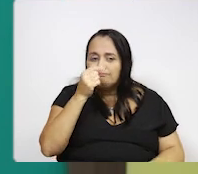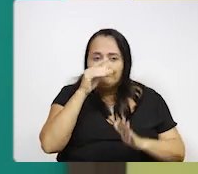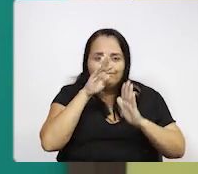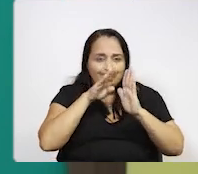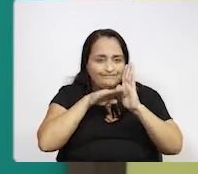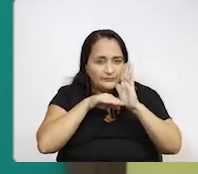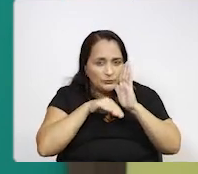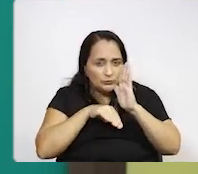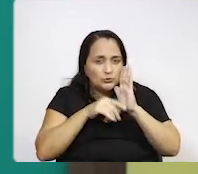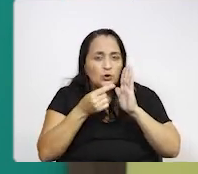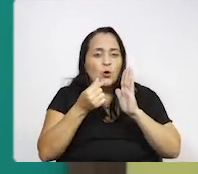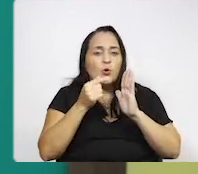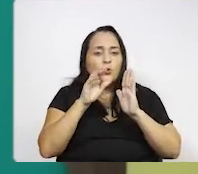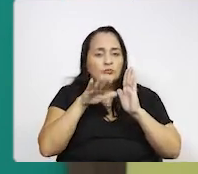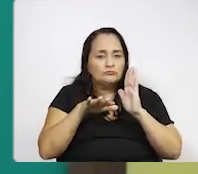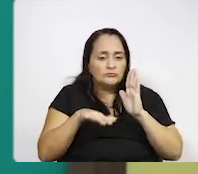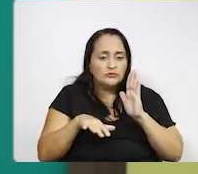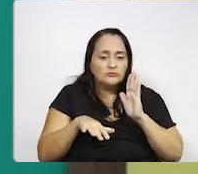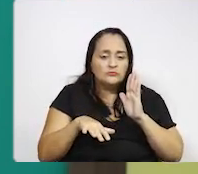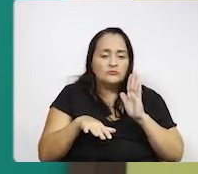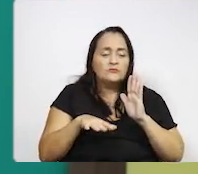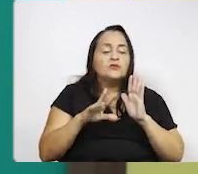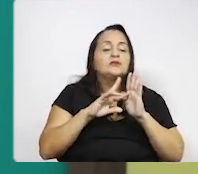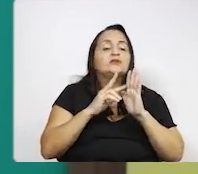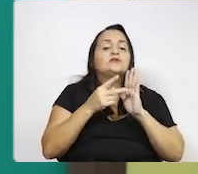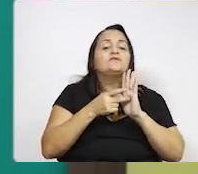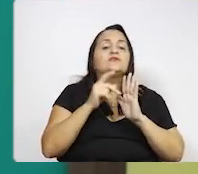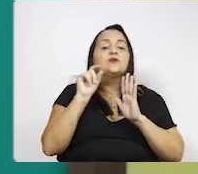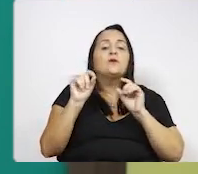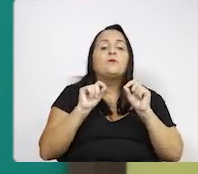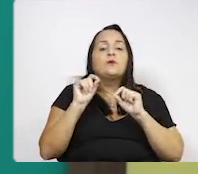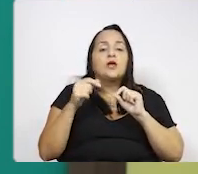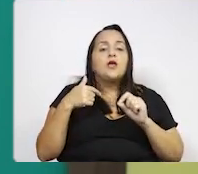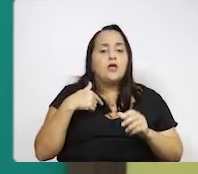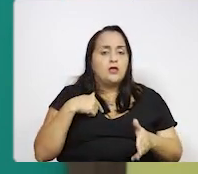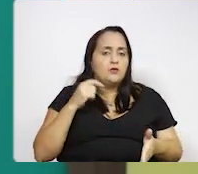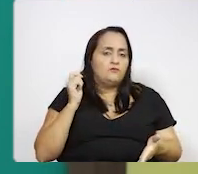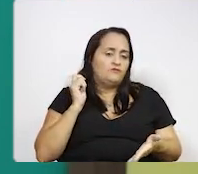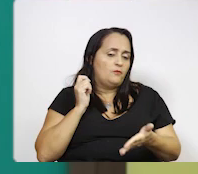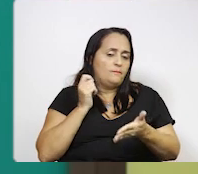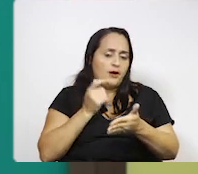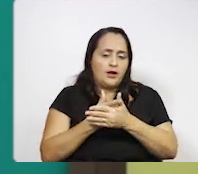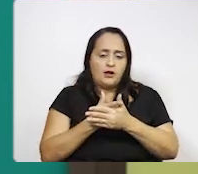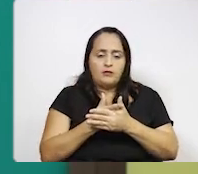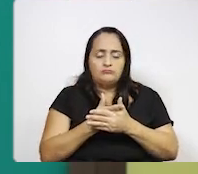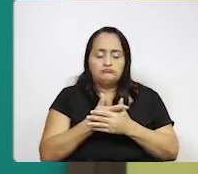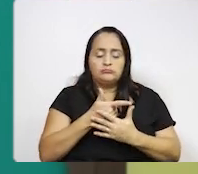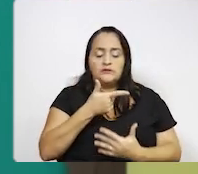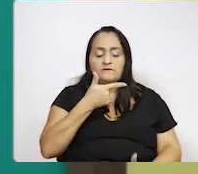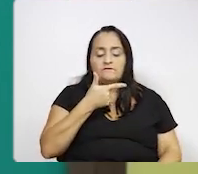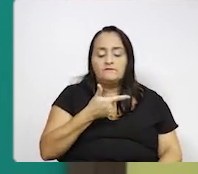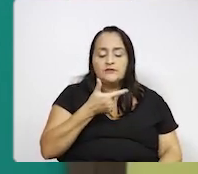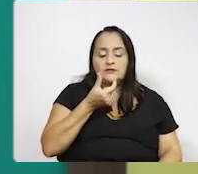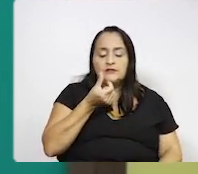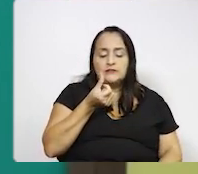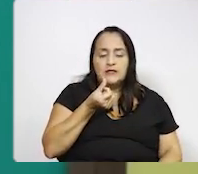quer dizer que cada um, ou o total do valor que eu vou pagar é